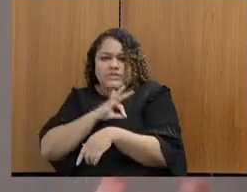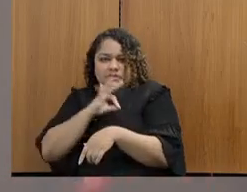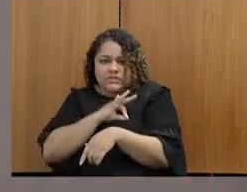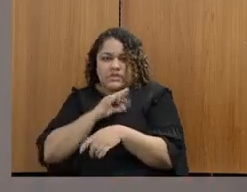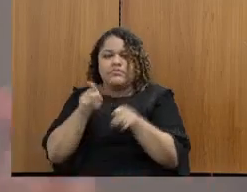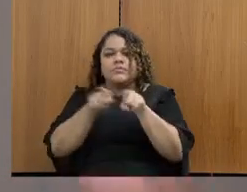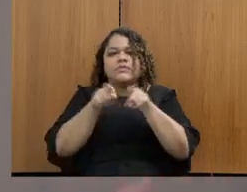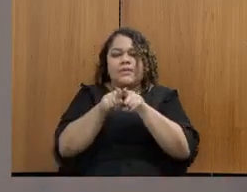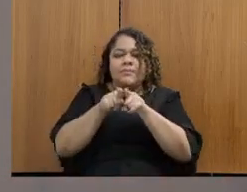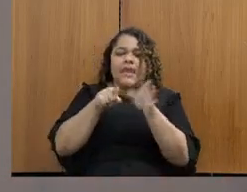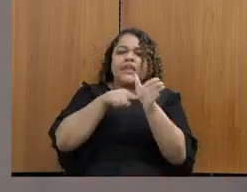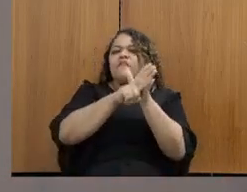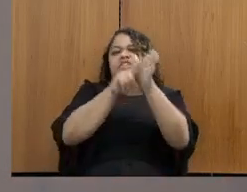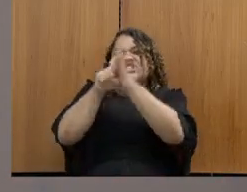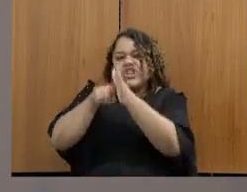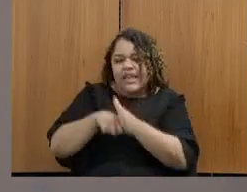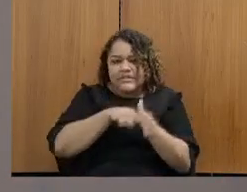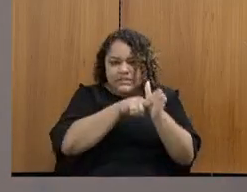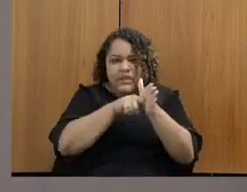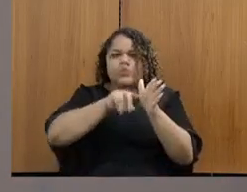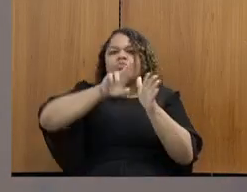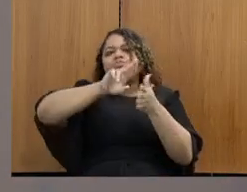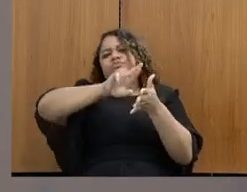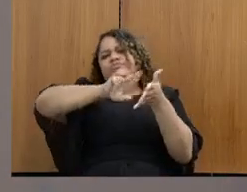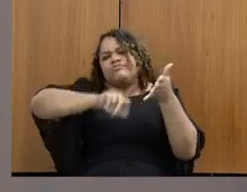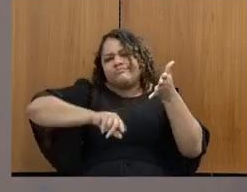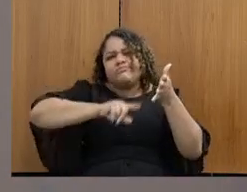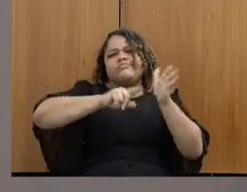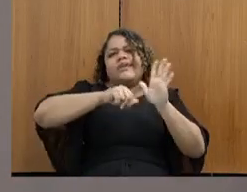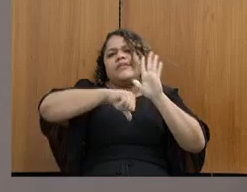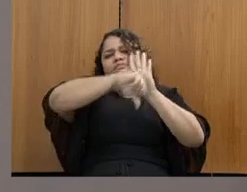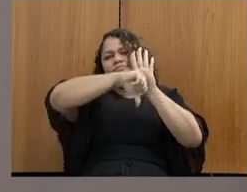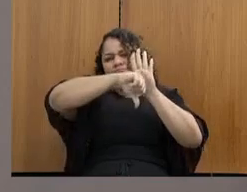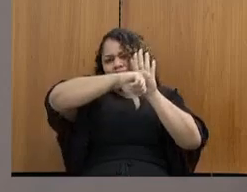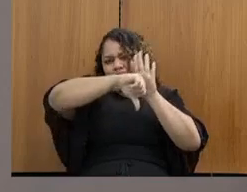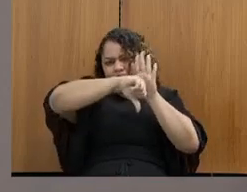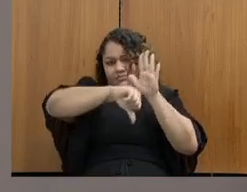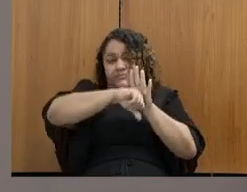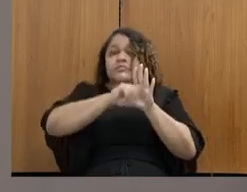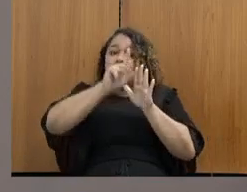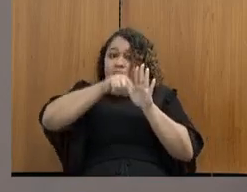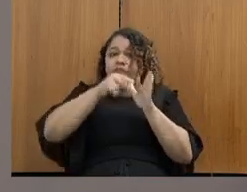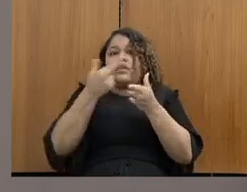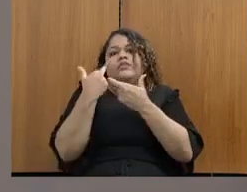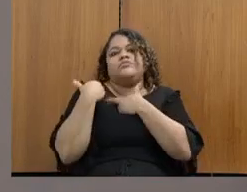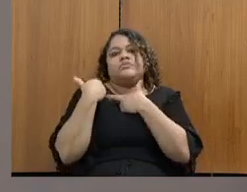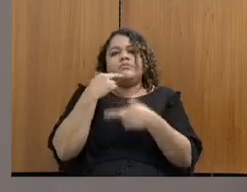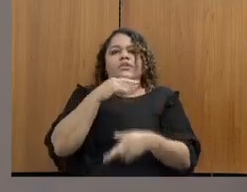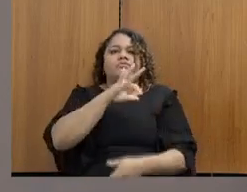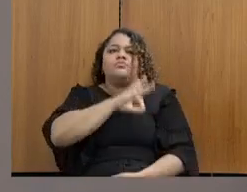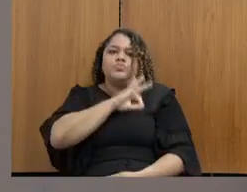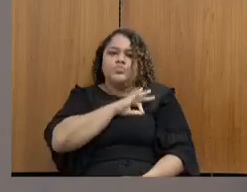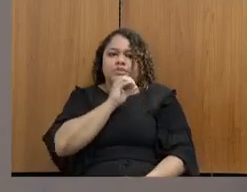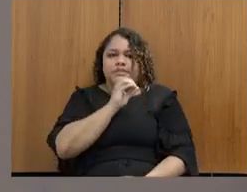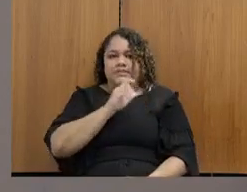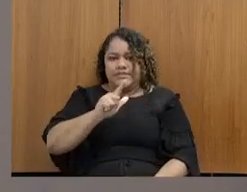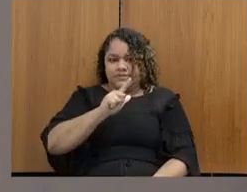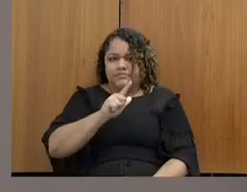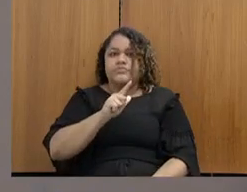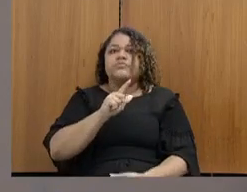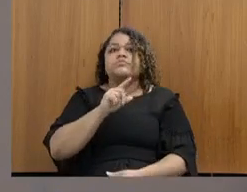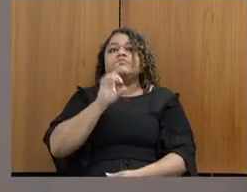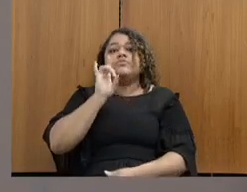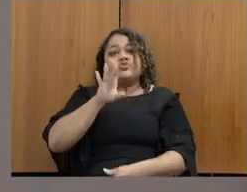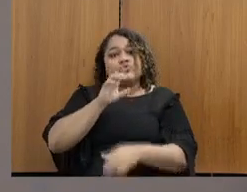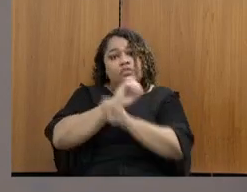infrações penais que são né cuja investigação de competência da polícia civil Ah então gostaria né de